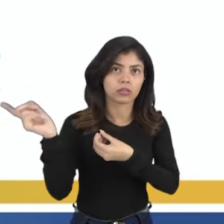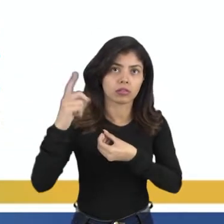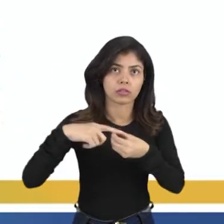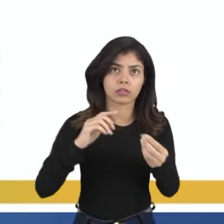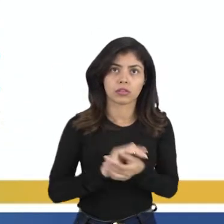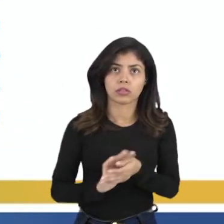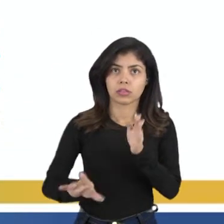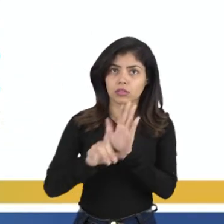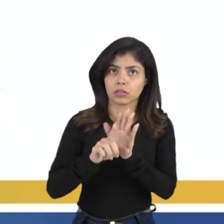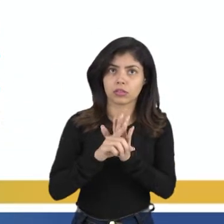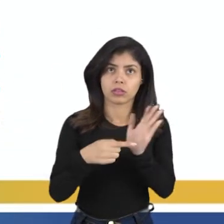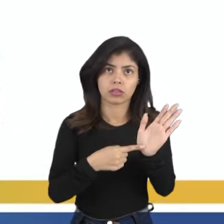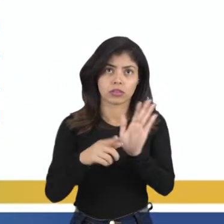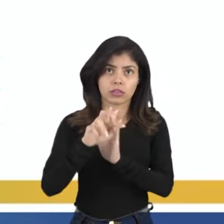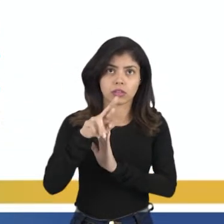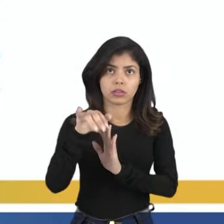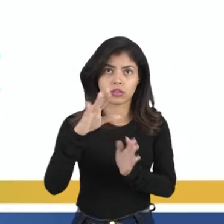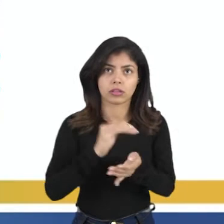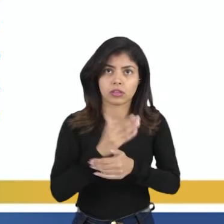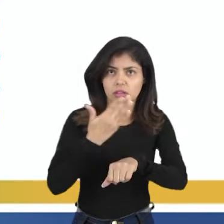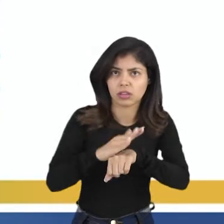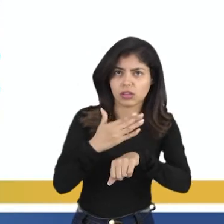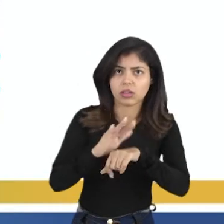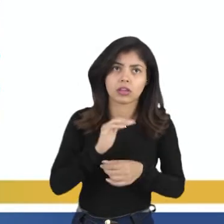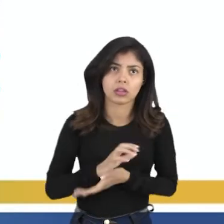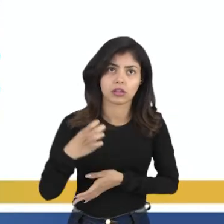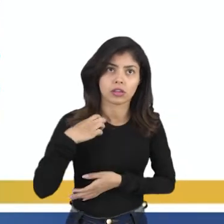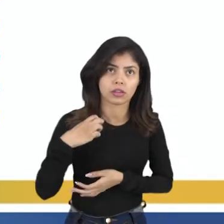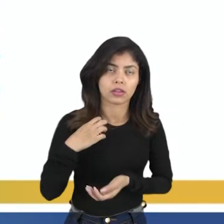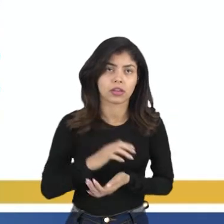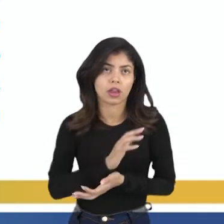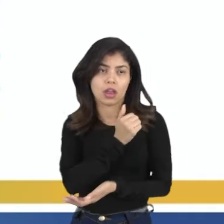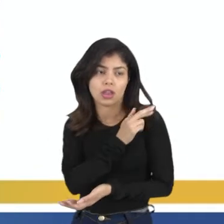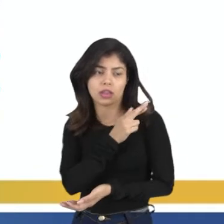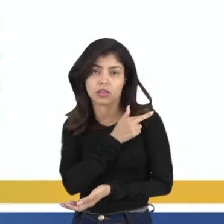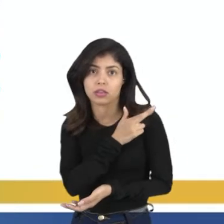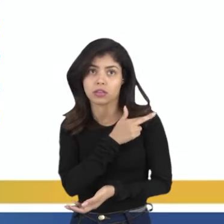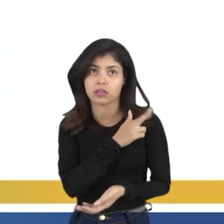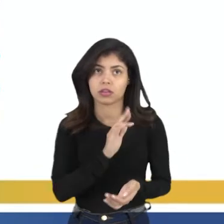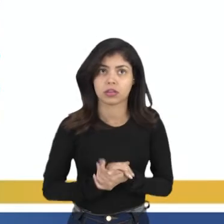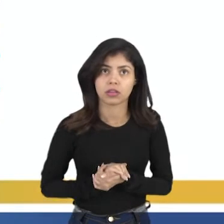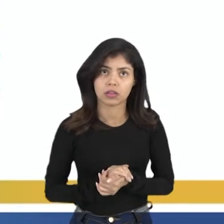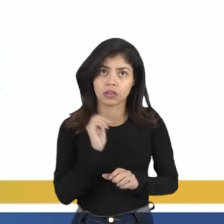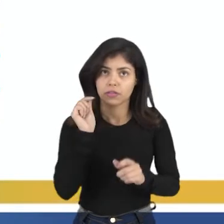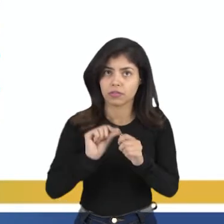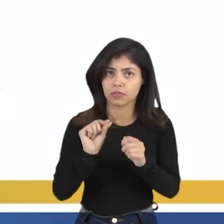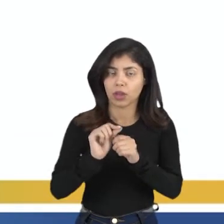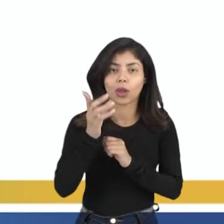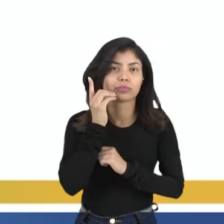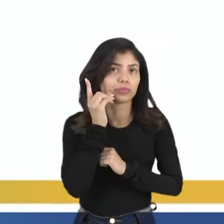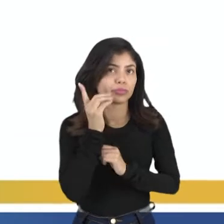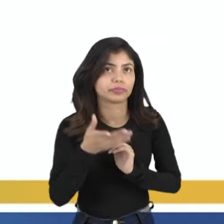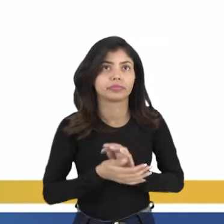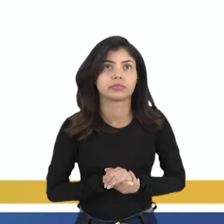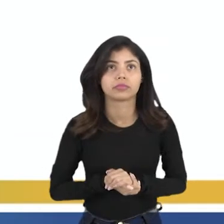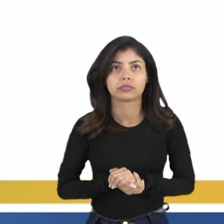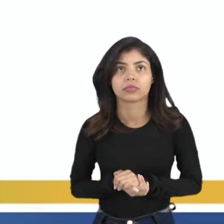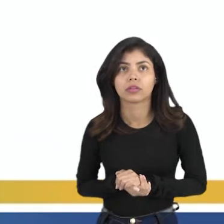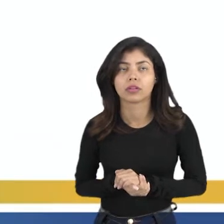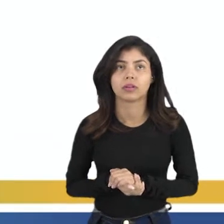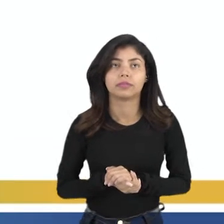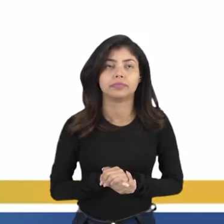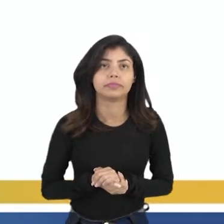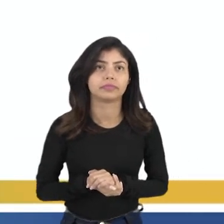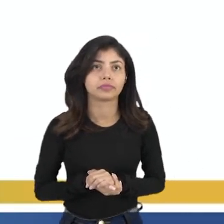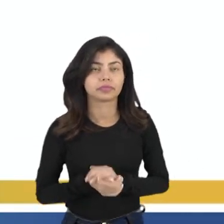rememora a legítima a prática de uma ética racista construída atualmente no cotidiano.